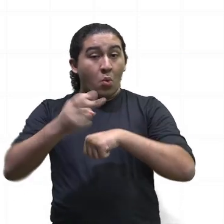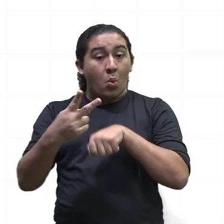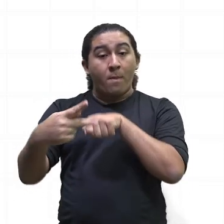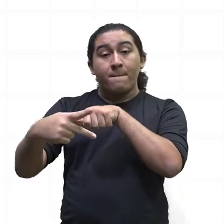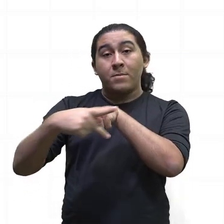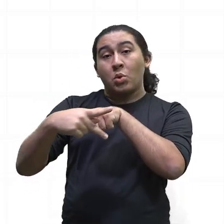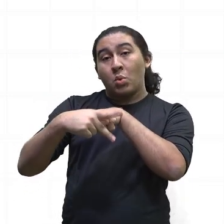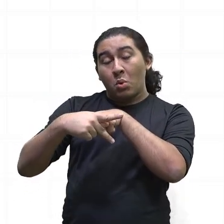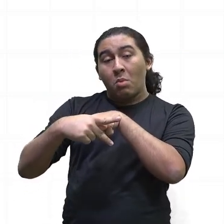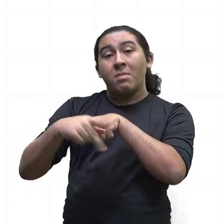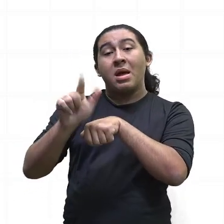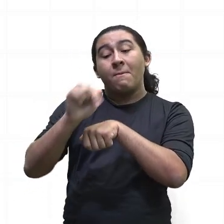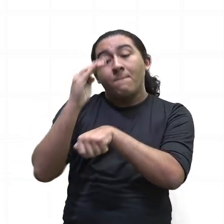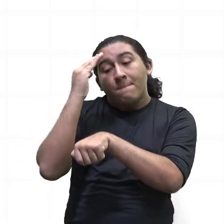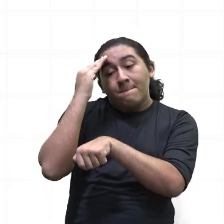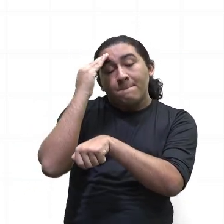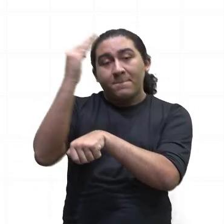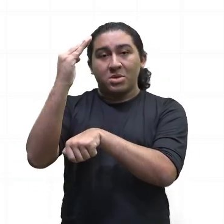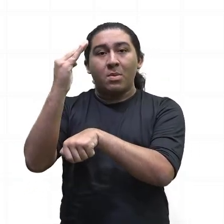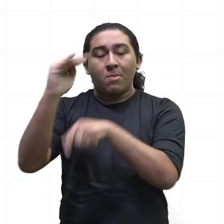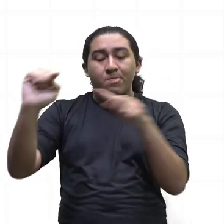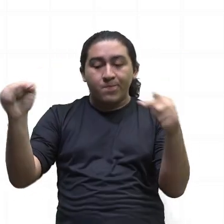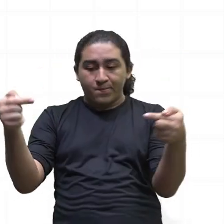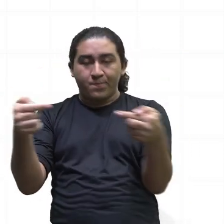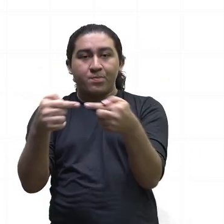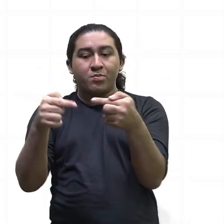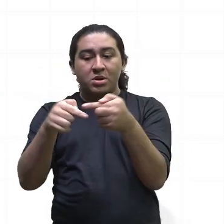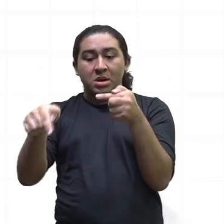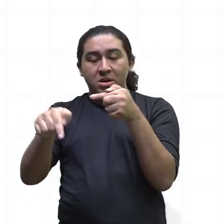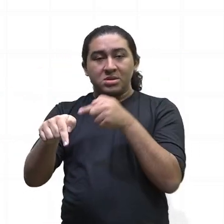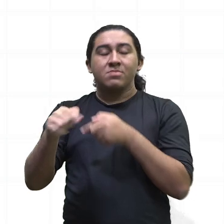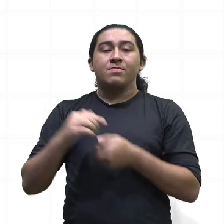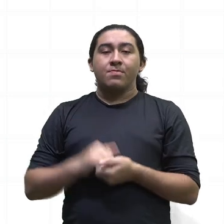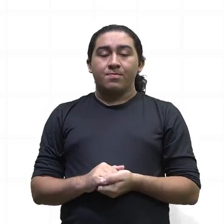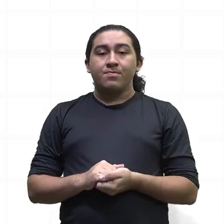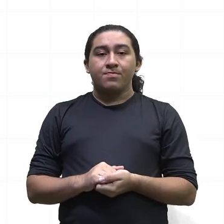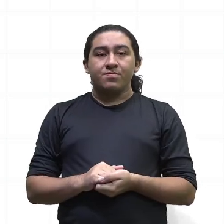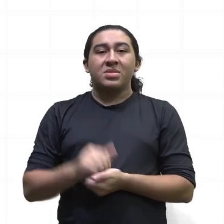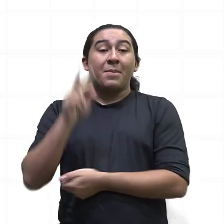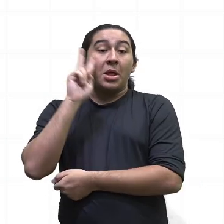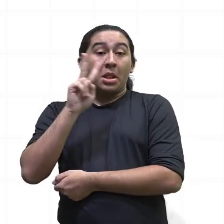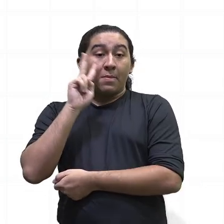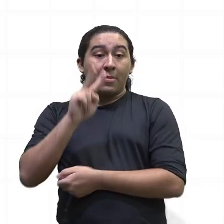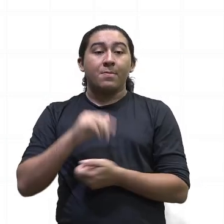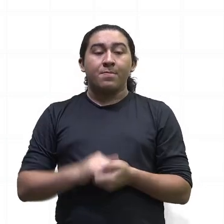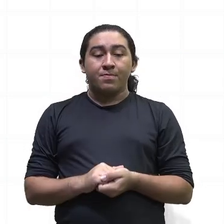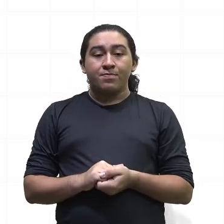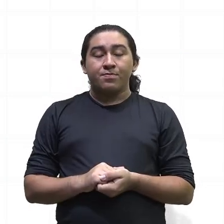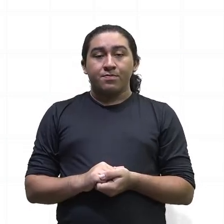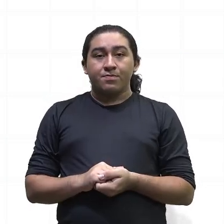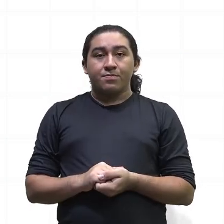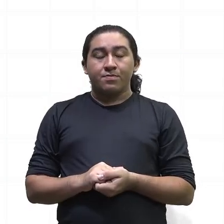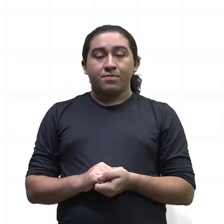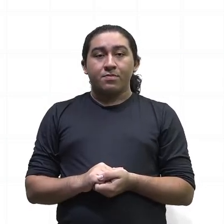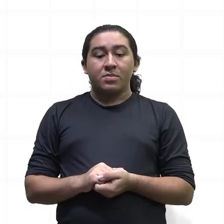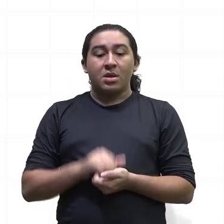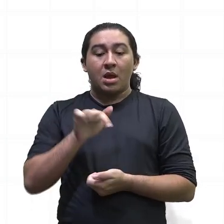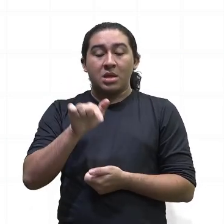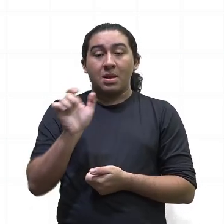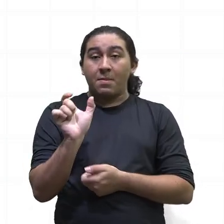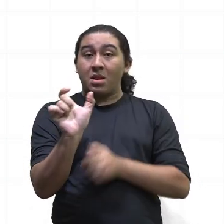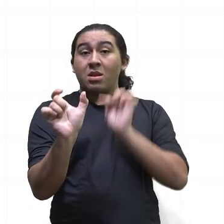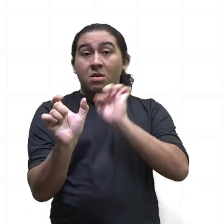pronome como núcleo, né? Núcleo desse sintagma. Lembrando que o núcleo é a parte o quê?